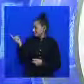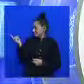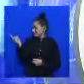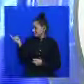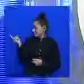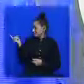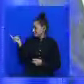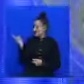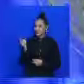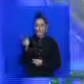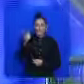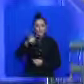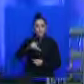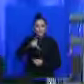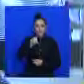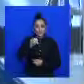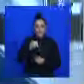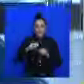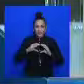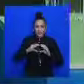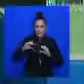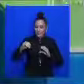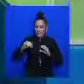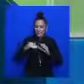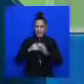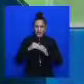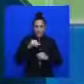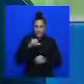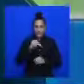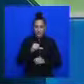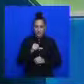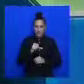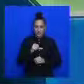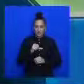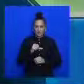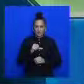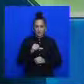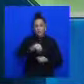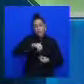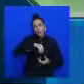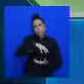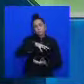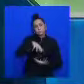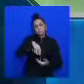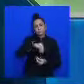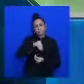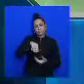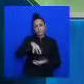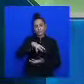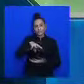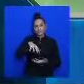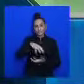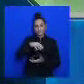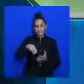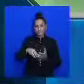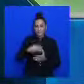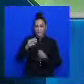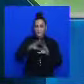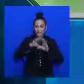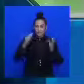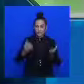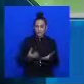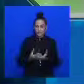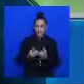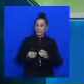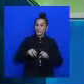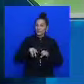valendo! Novamente, as 10 bolas numeradas de 0 a 9 estão girando e sendo embaralhadas dentro do nosso terceiro globo, o